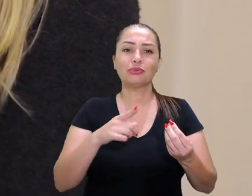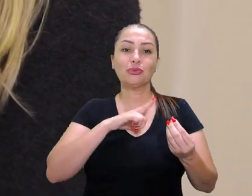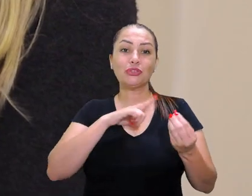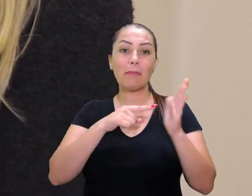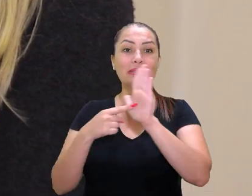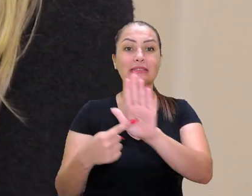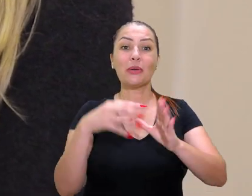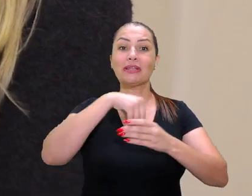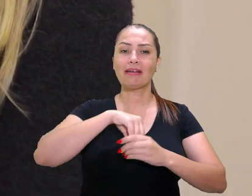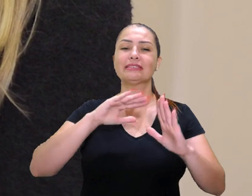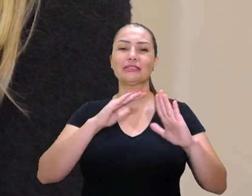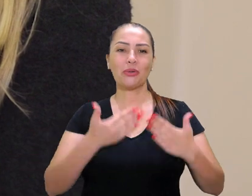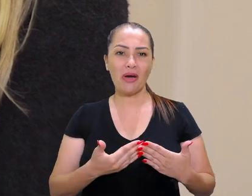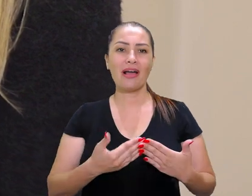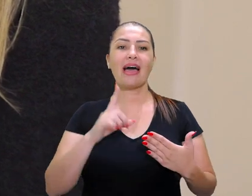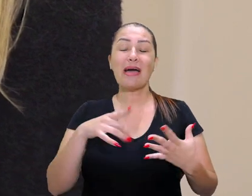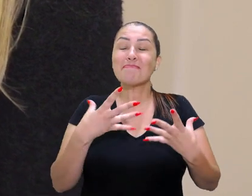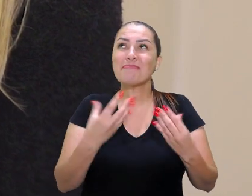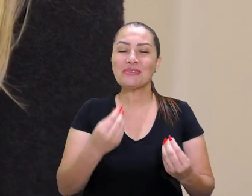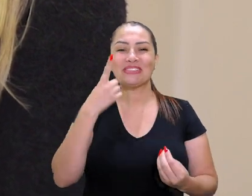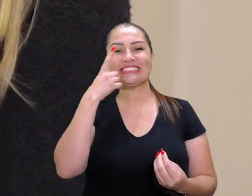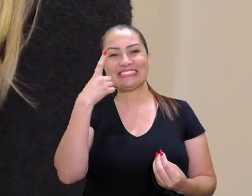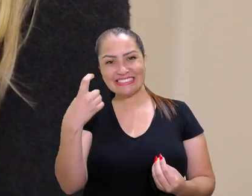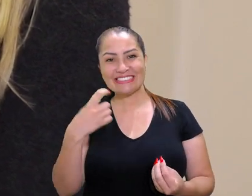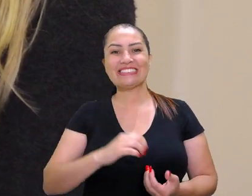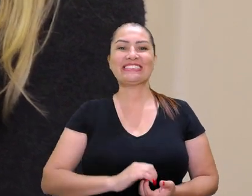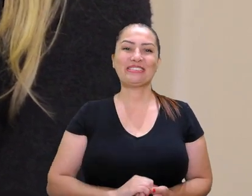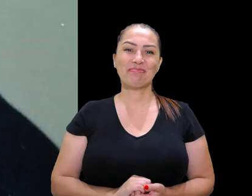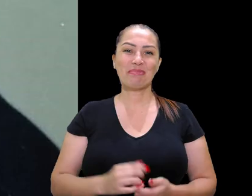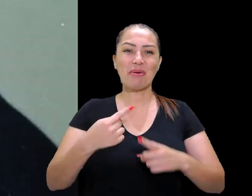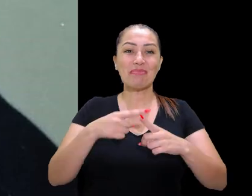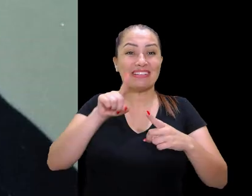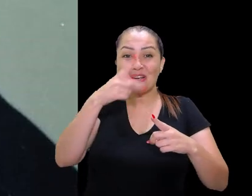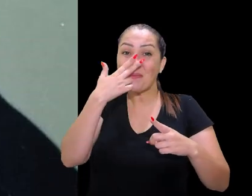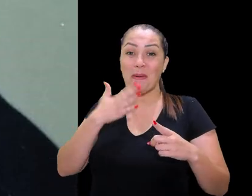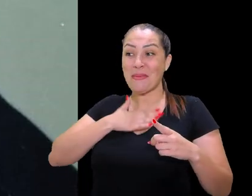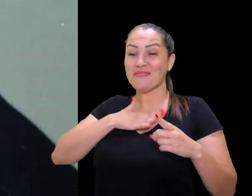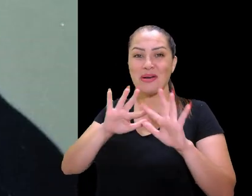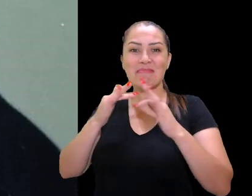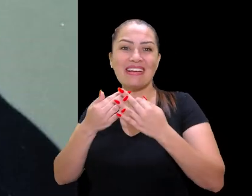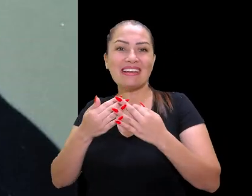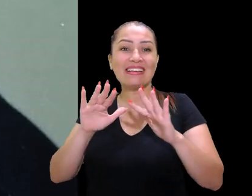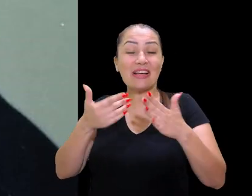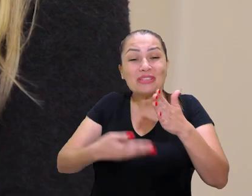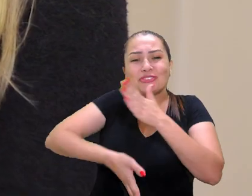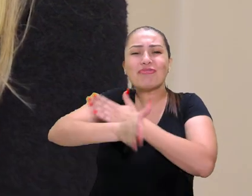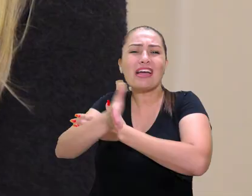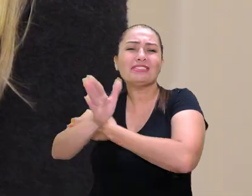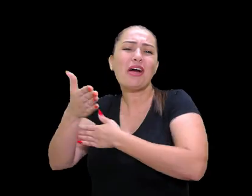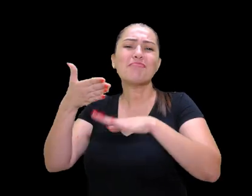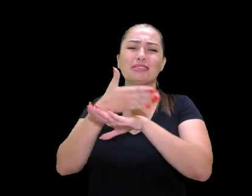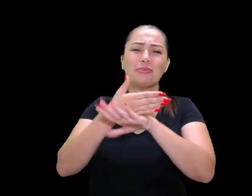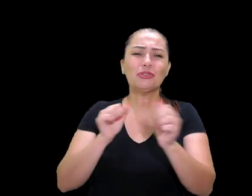nas escolas. Então era muito interessante porque era uma extensão da minha família, né? A gente ia viajar e participava